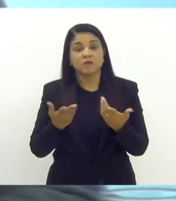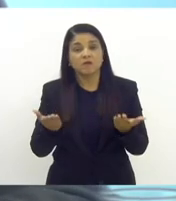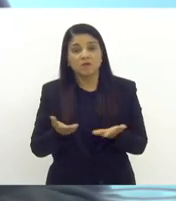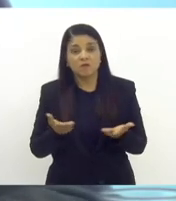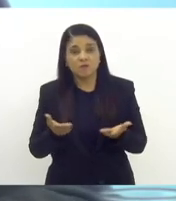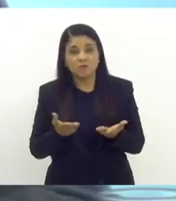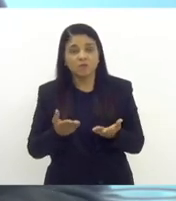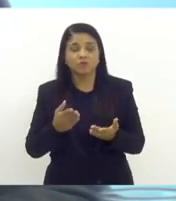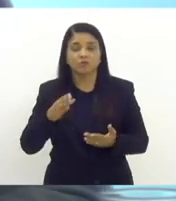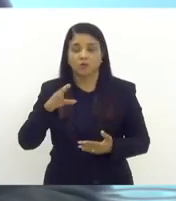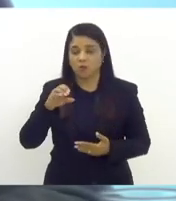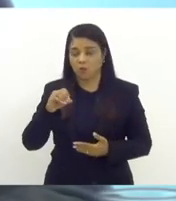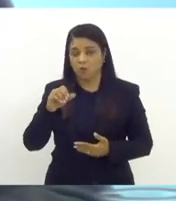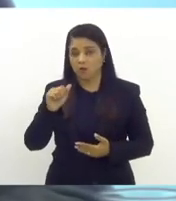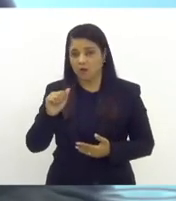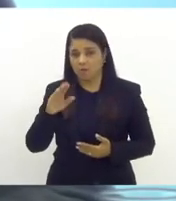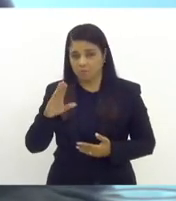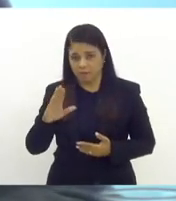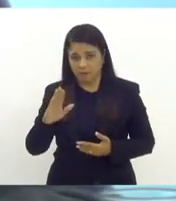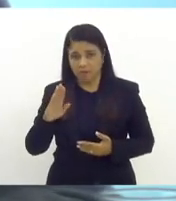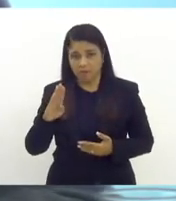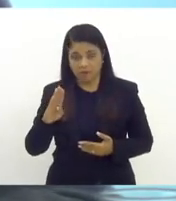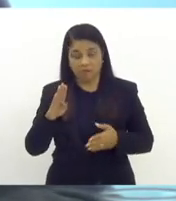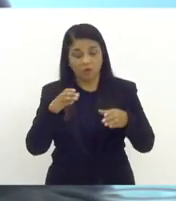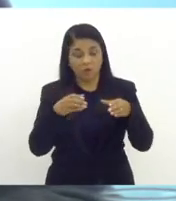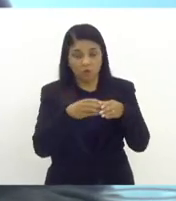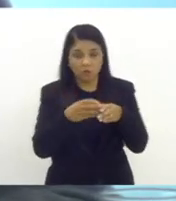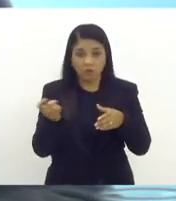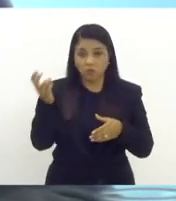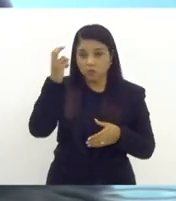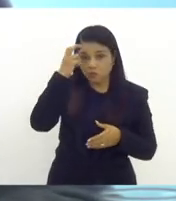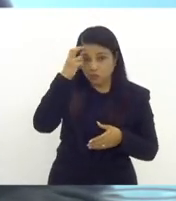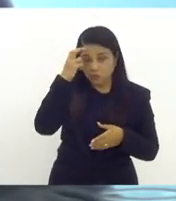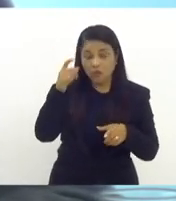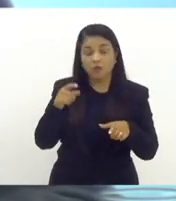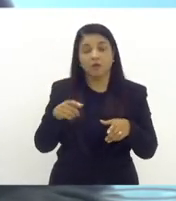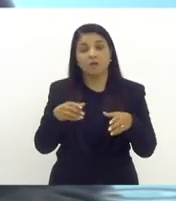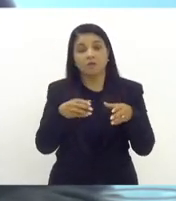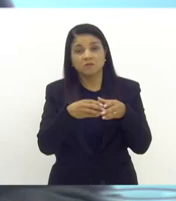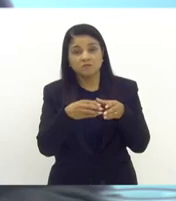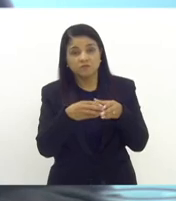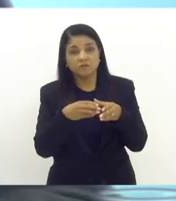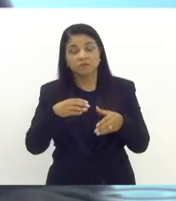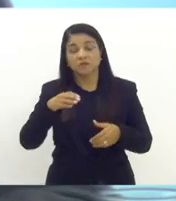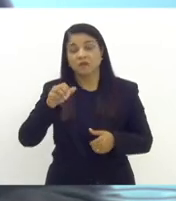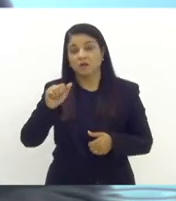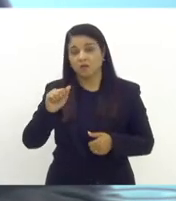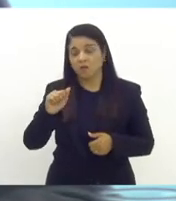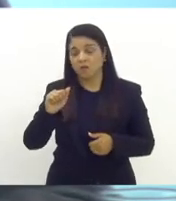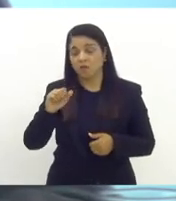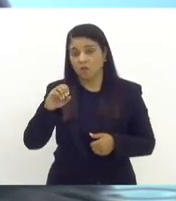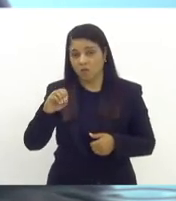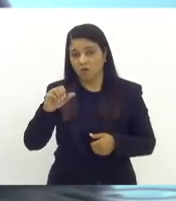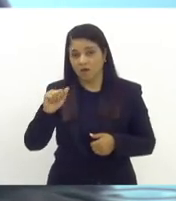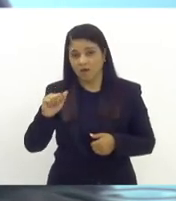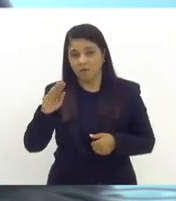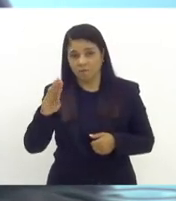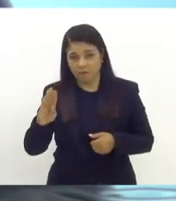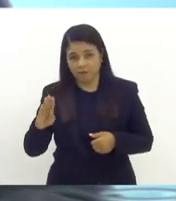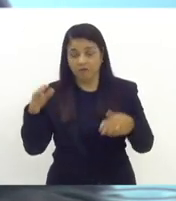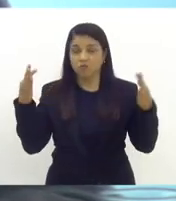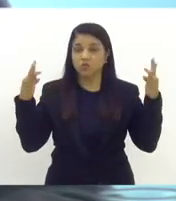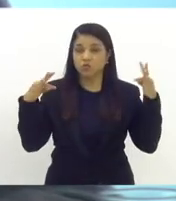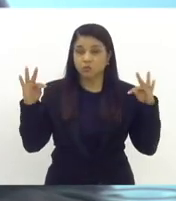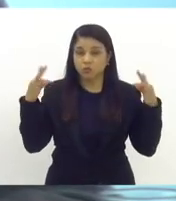com a ajuda da OAB a comissão da OAB de cultura e a OAB a comissão de turismo tá os dois